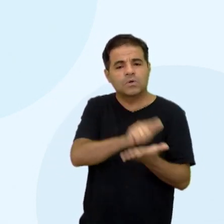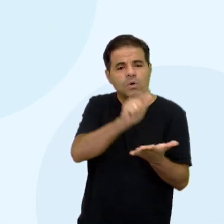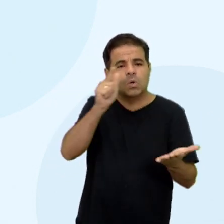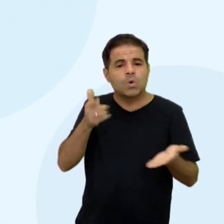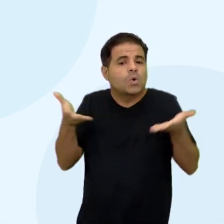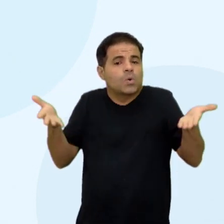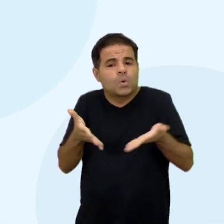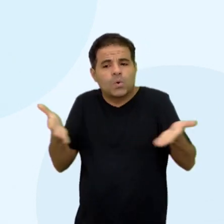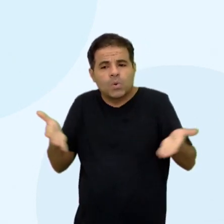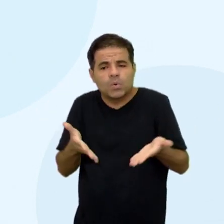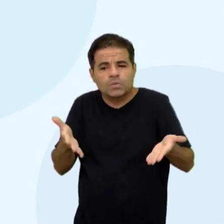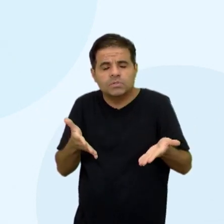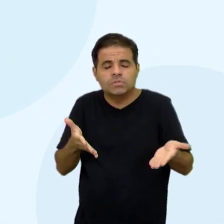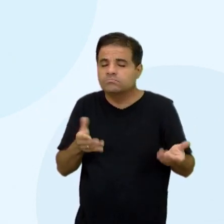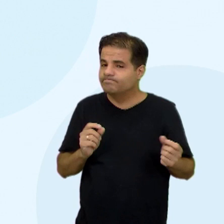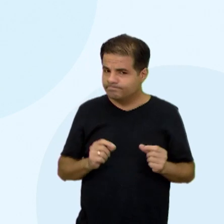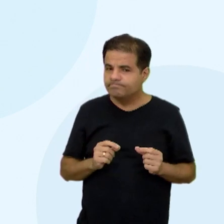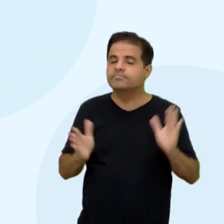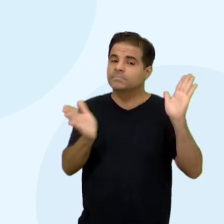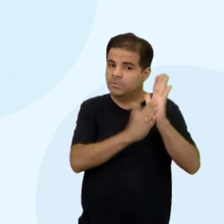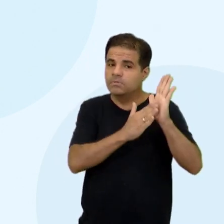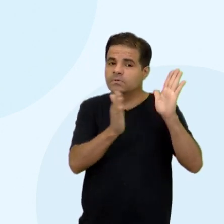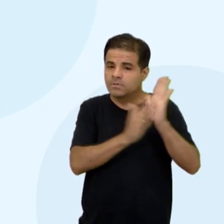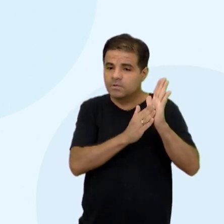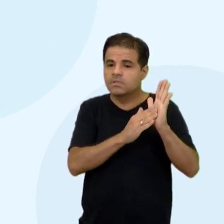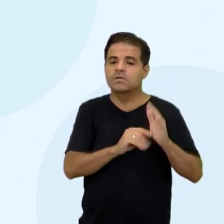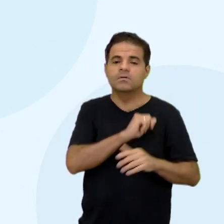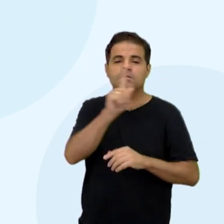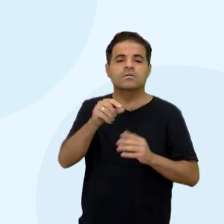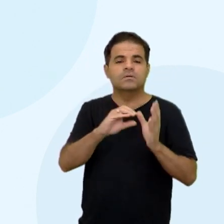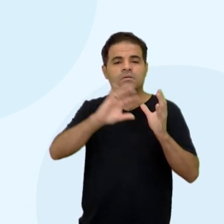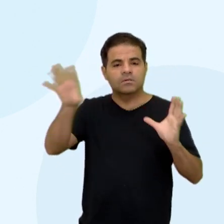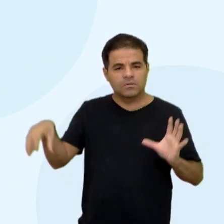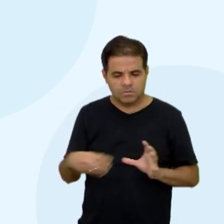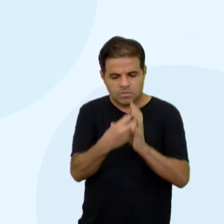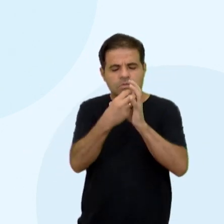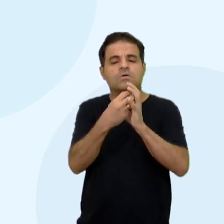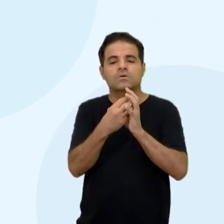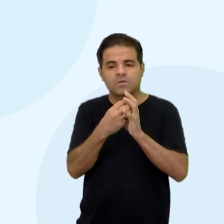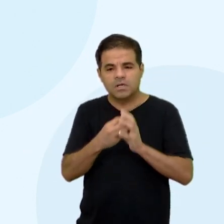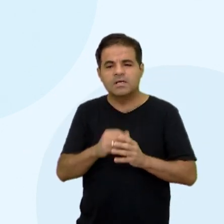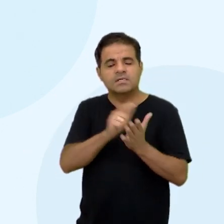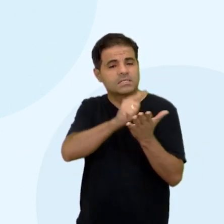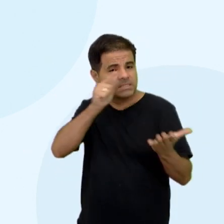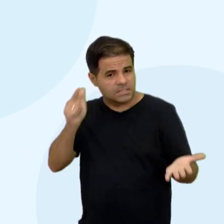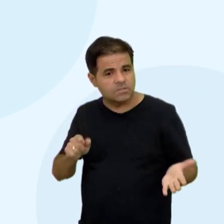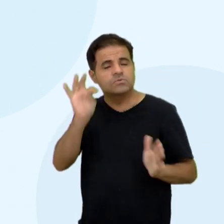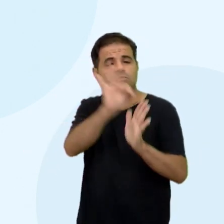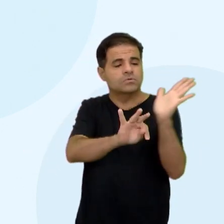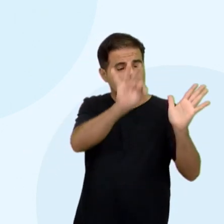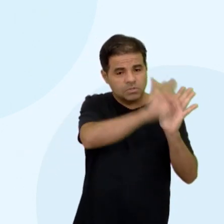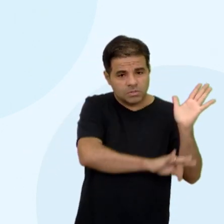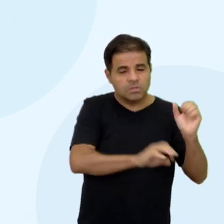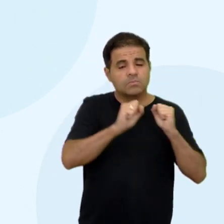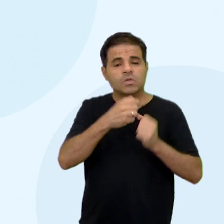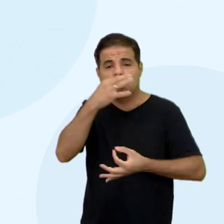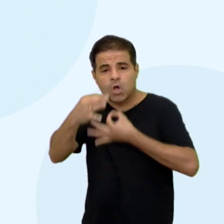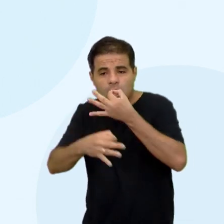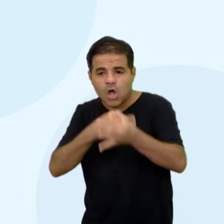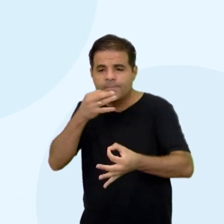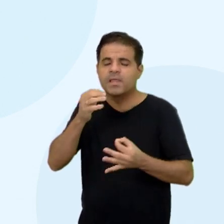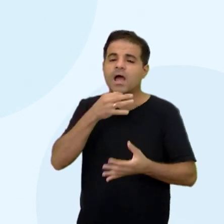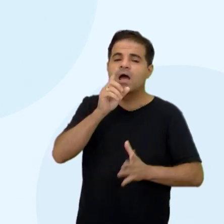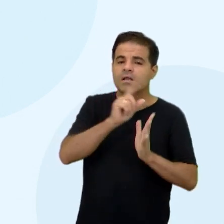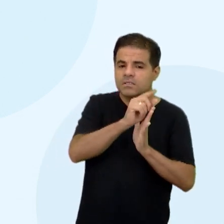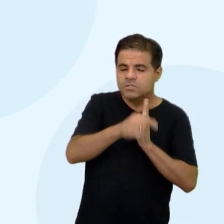jornalismo hoje? A proposta é que você faça curadoria e apreciação de textos jornalísticos, pode ser documentários,